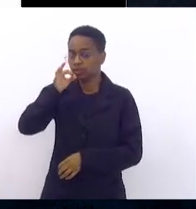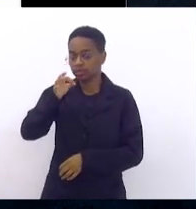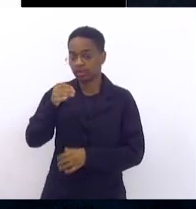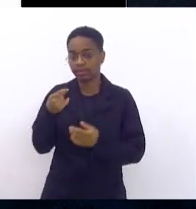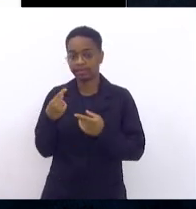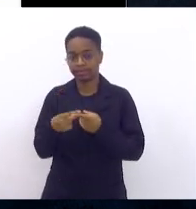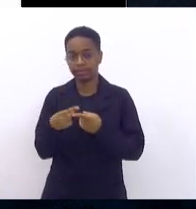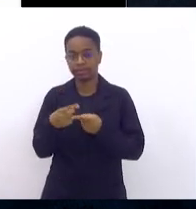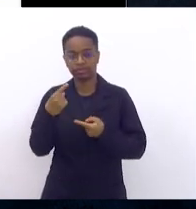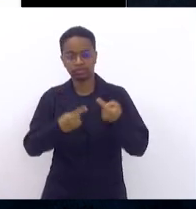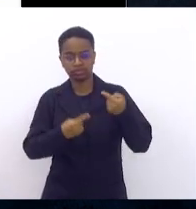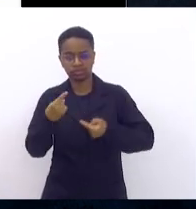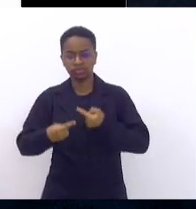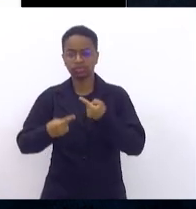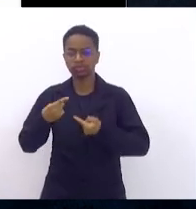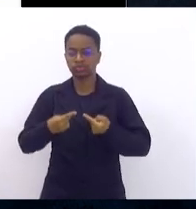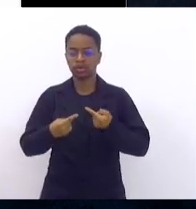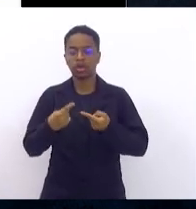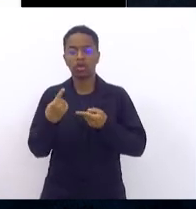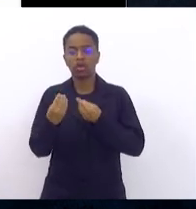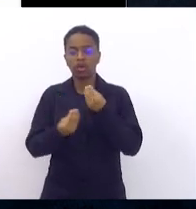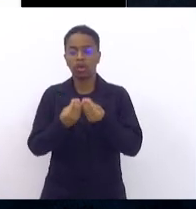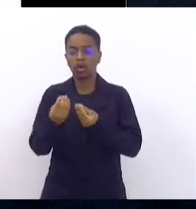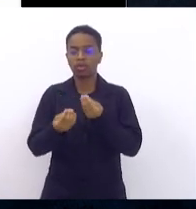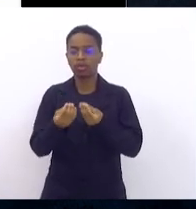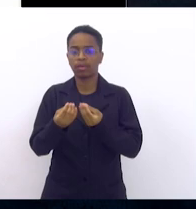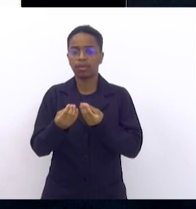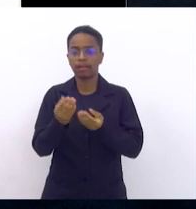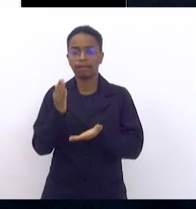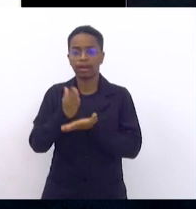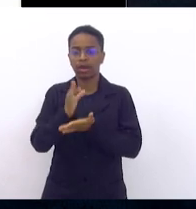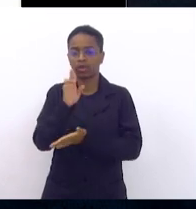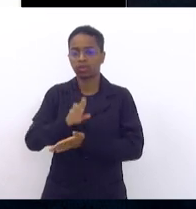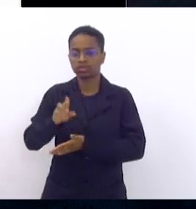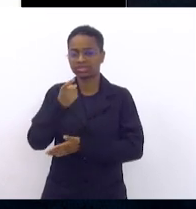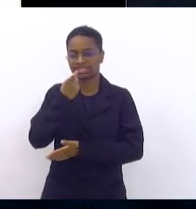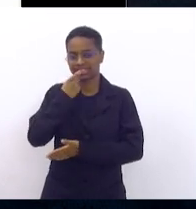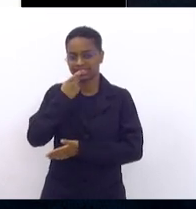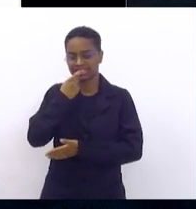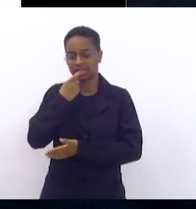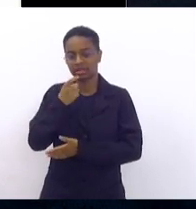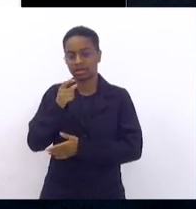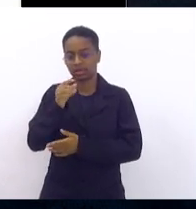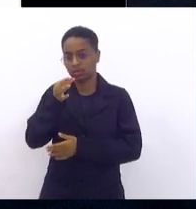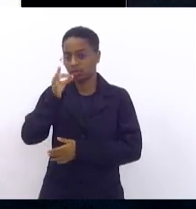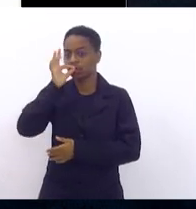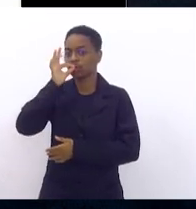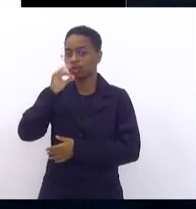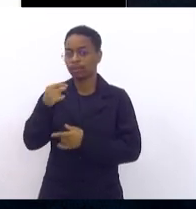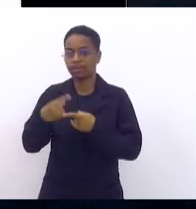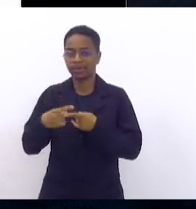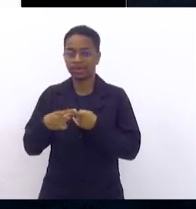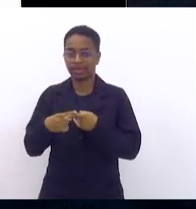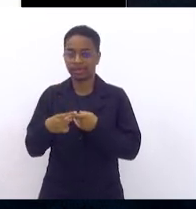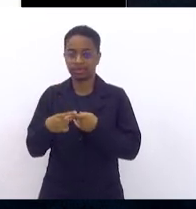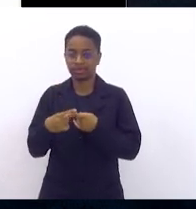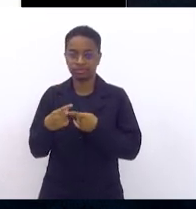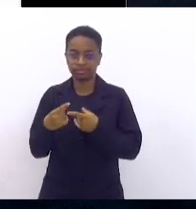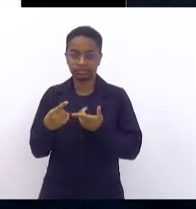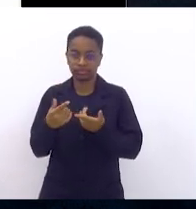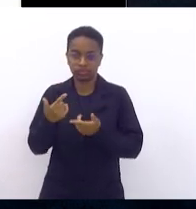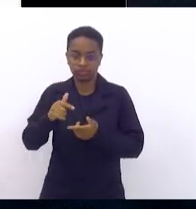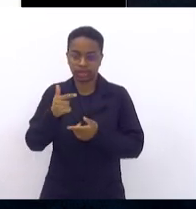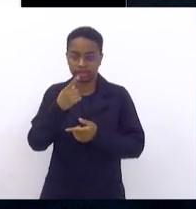muito na discutido daí a eliminação do uso do caramba do plástico que infelizmente ele não é descartado